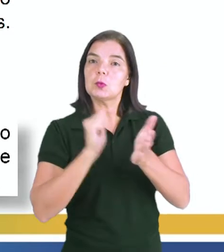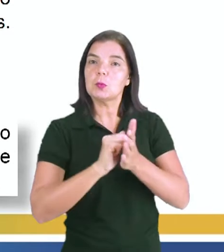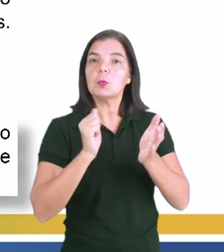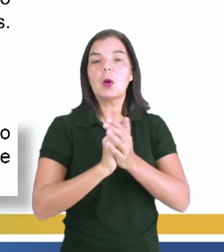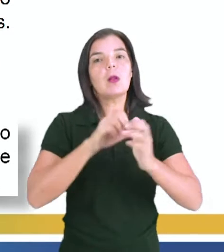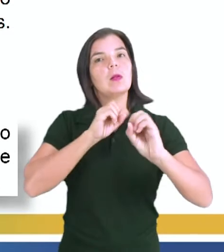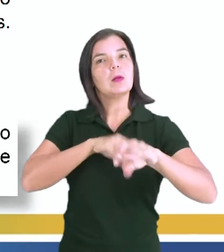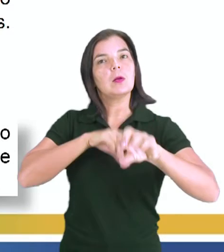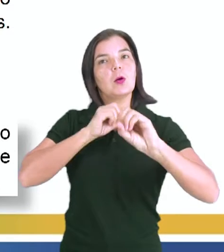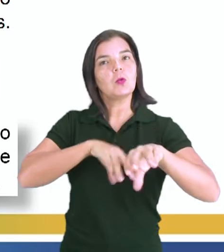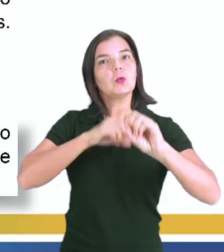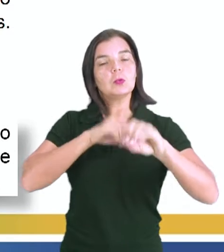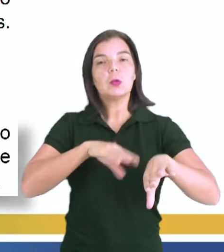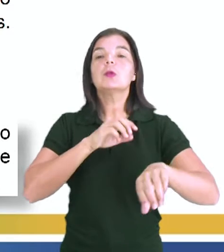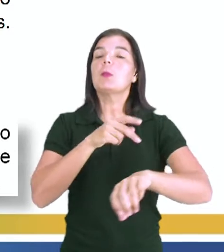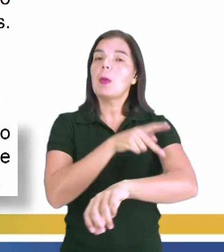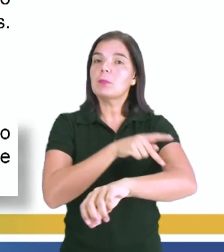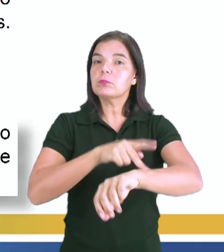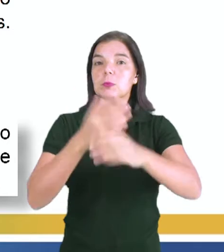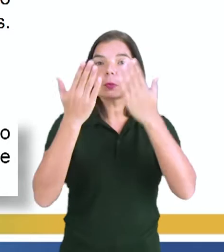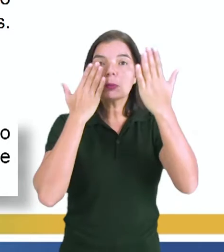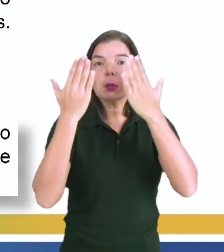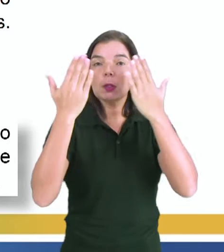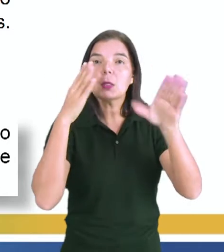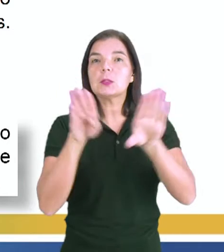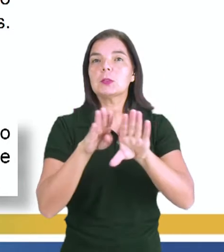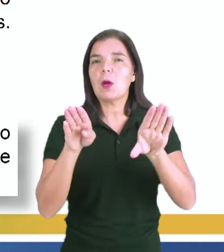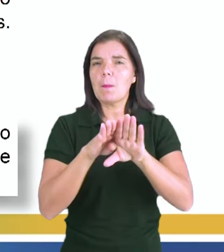é educador, psicanalista, e isso